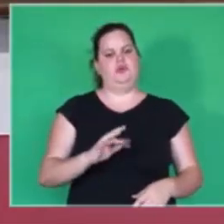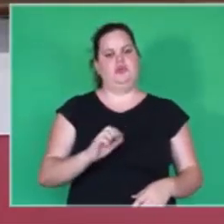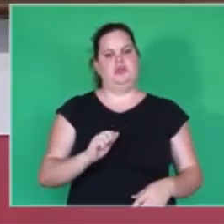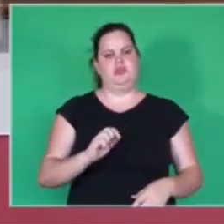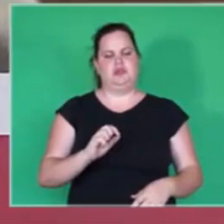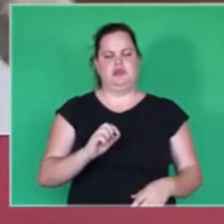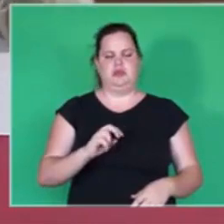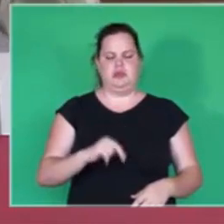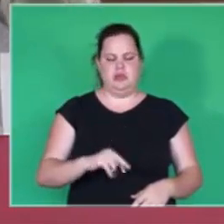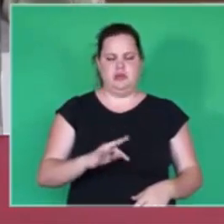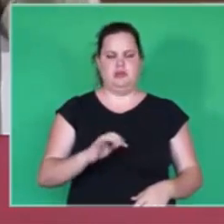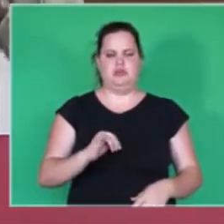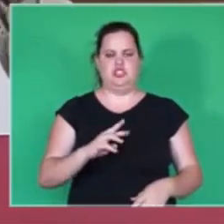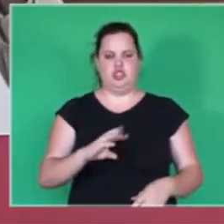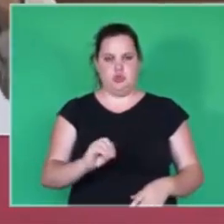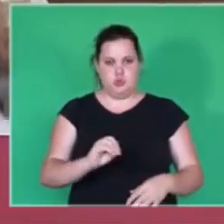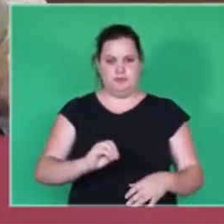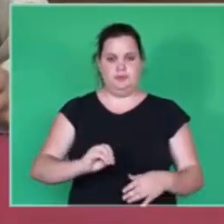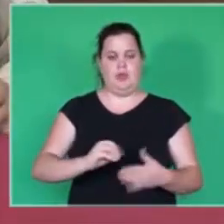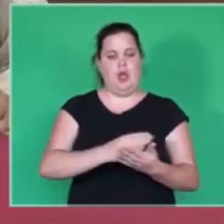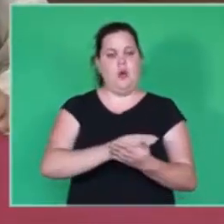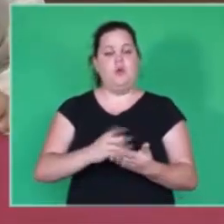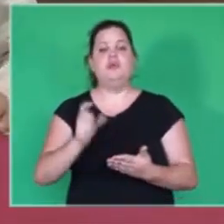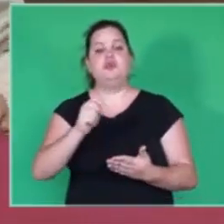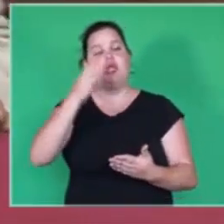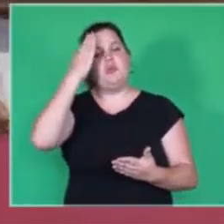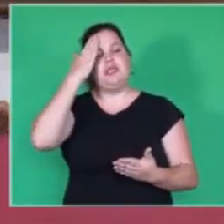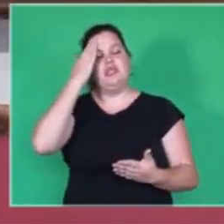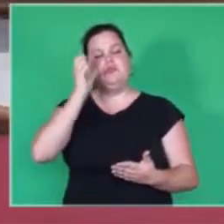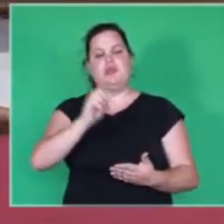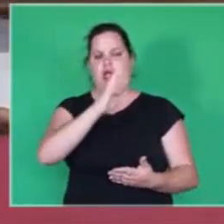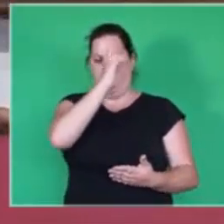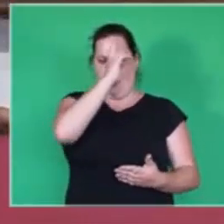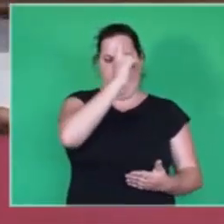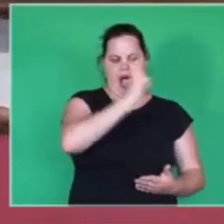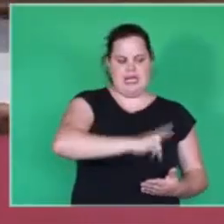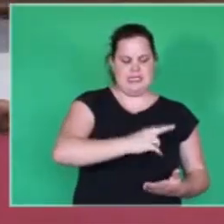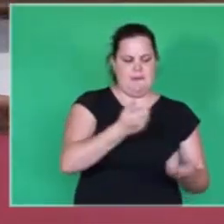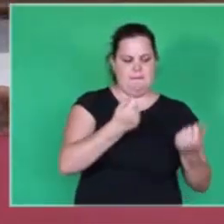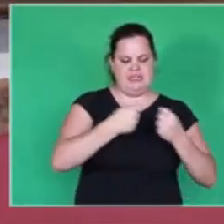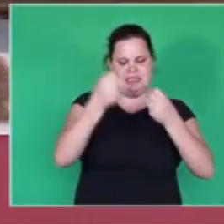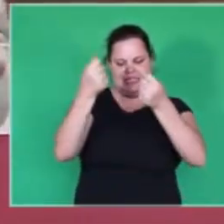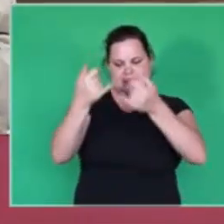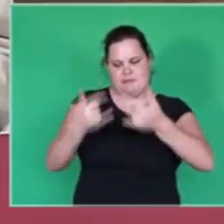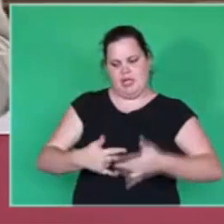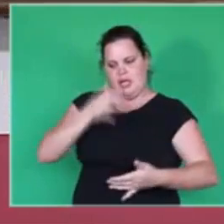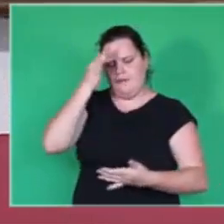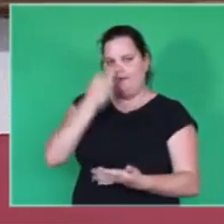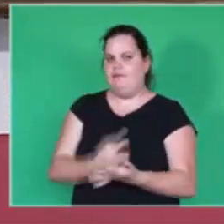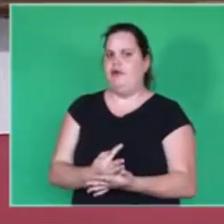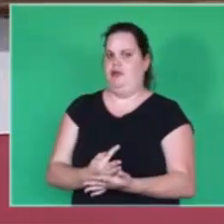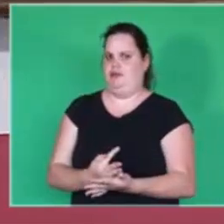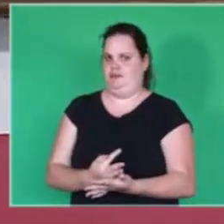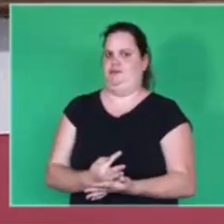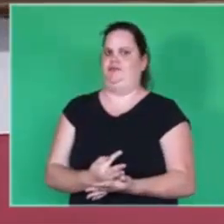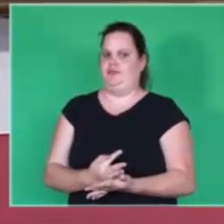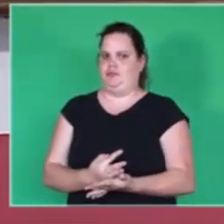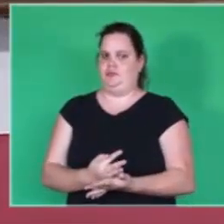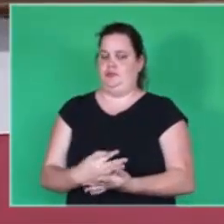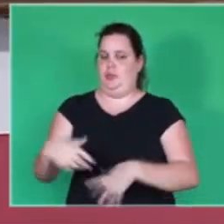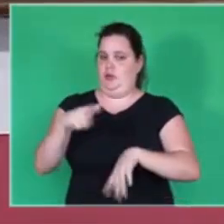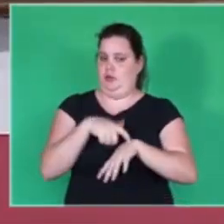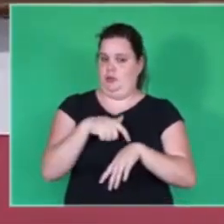de que a razão devia justificar a fé. À medida que ele tirou os